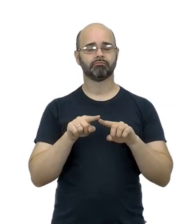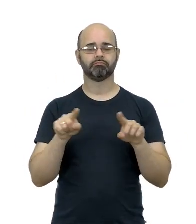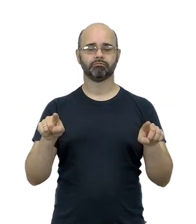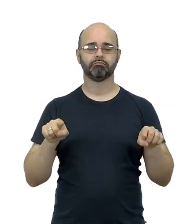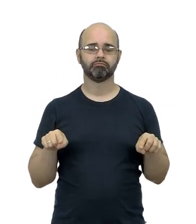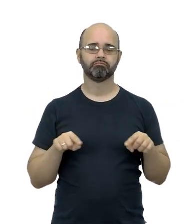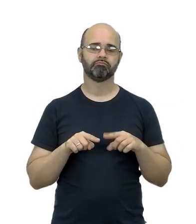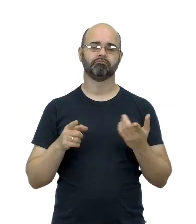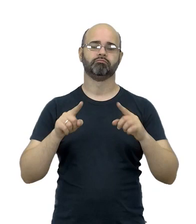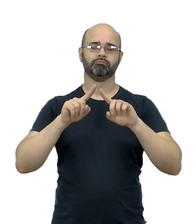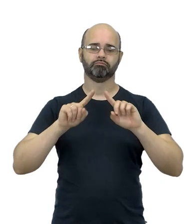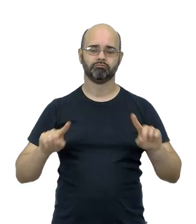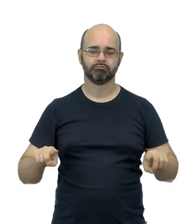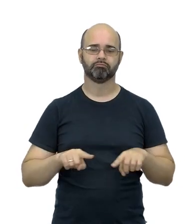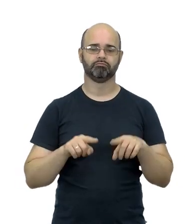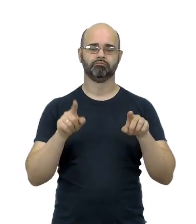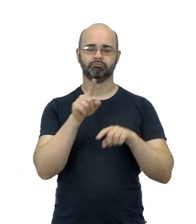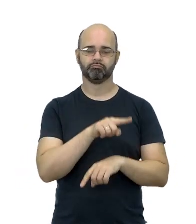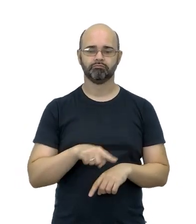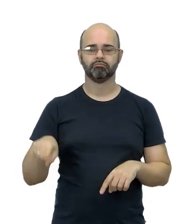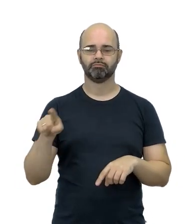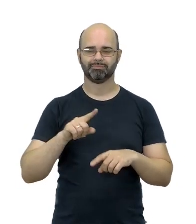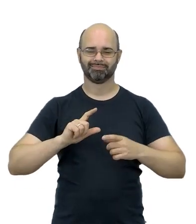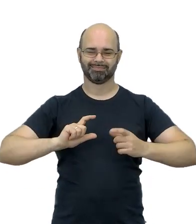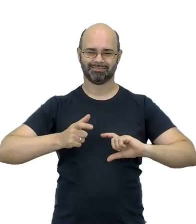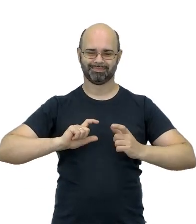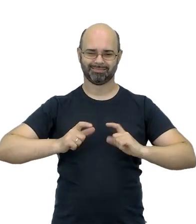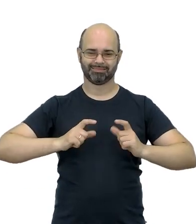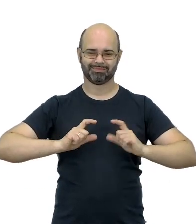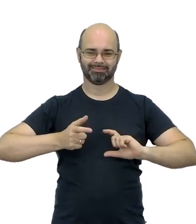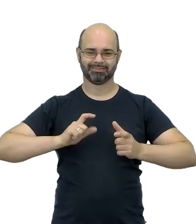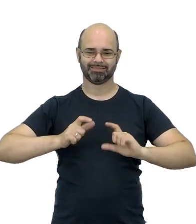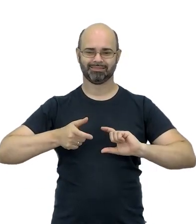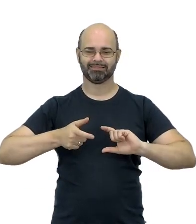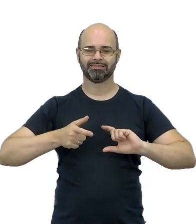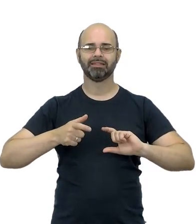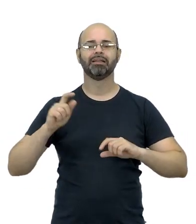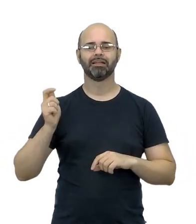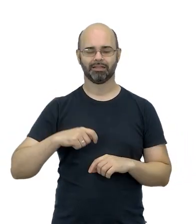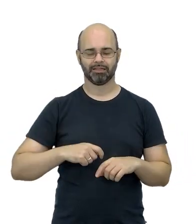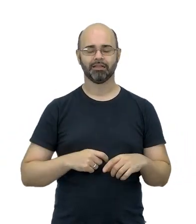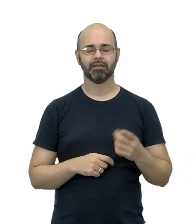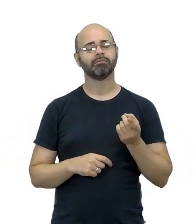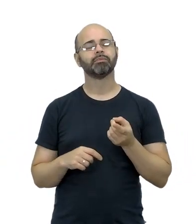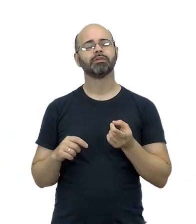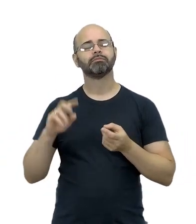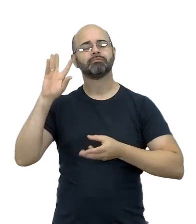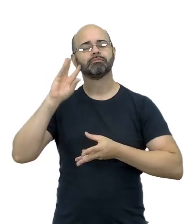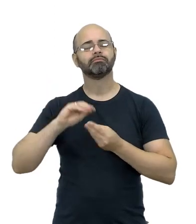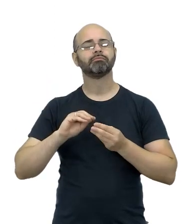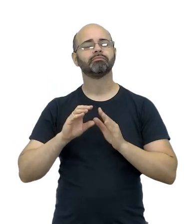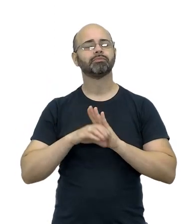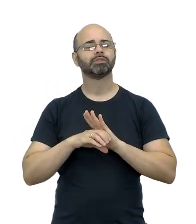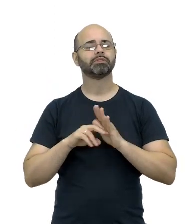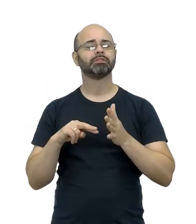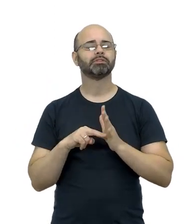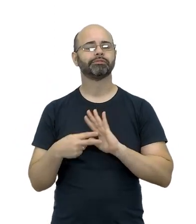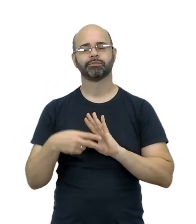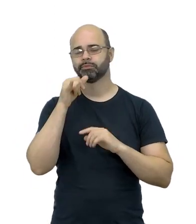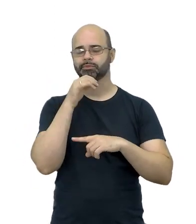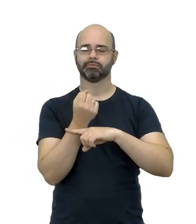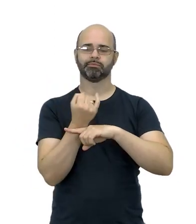quando a gente trabalha com a representação no fundo, com a compreensão do que significa uma fração,